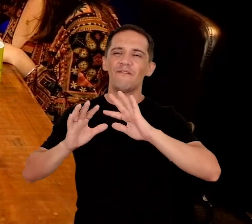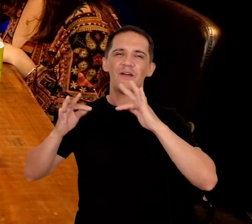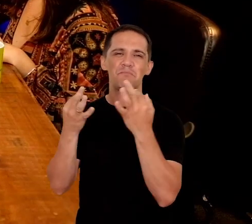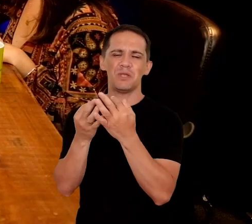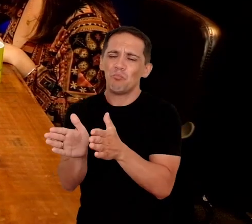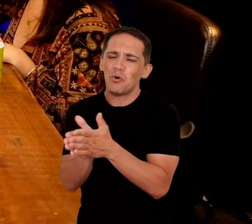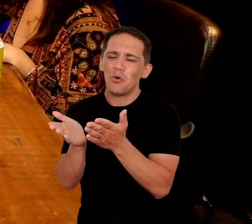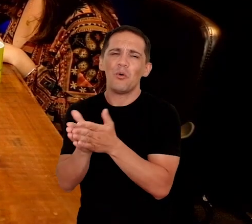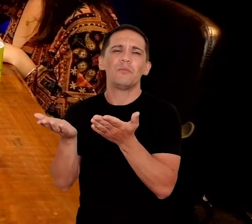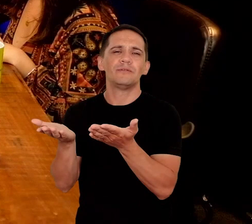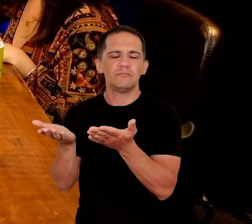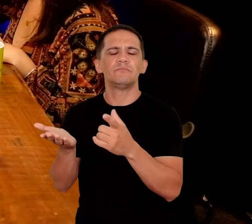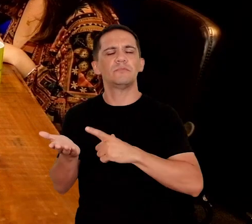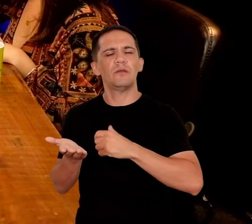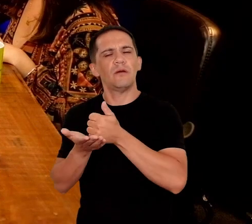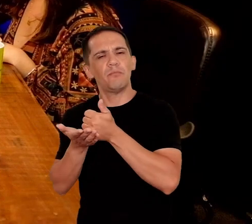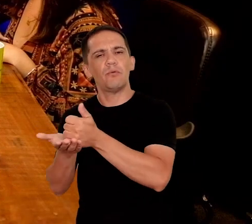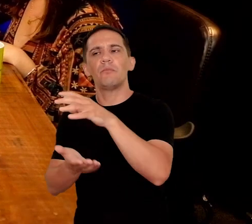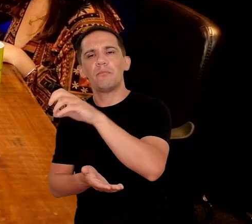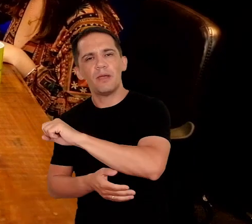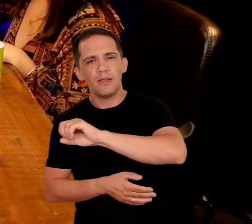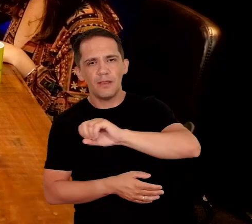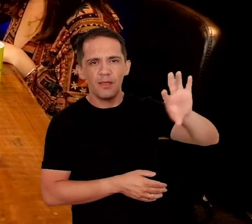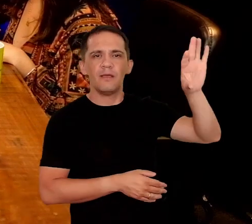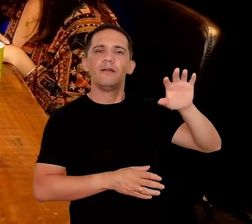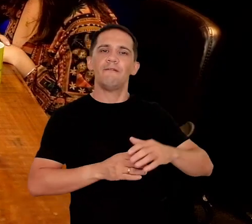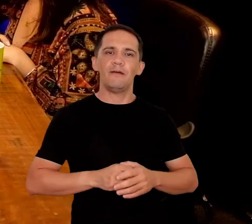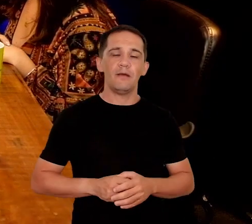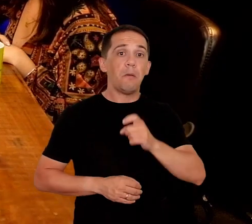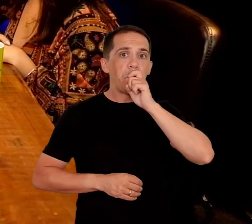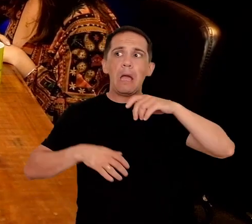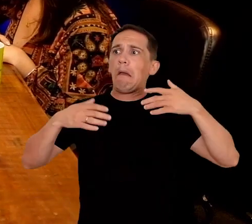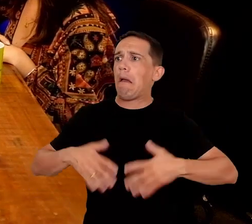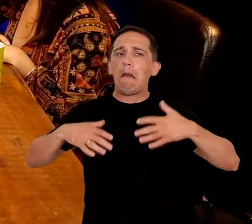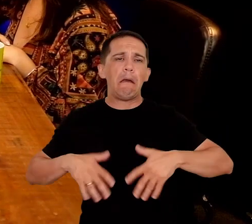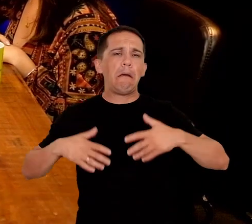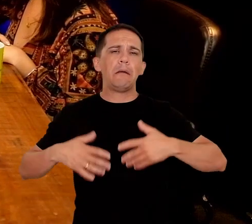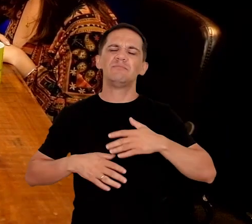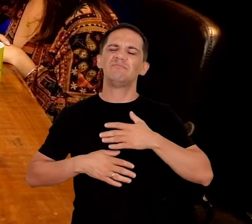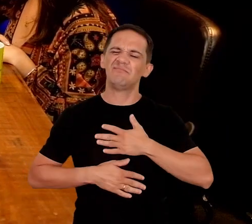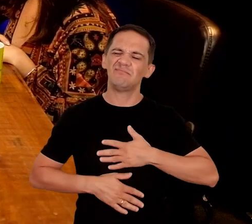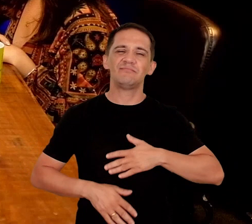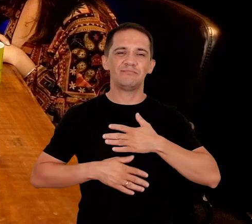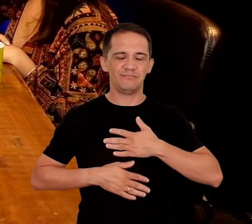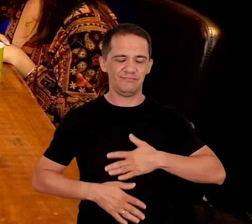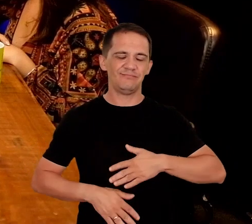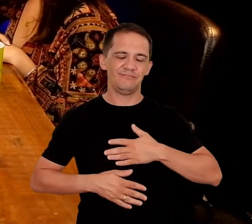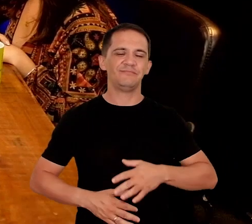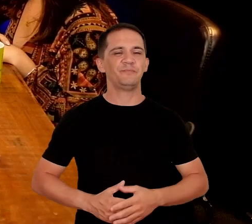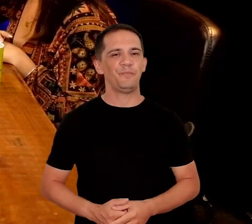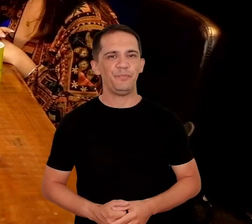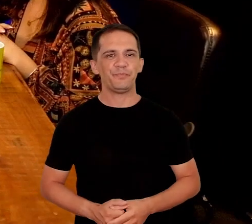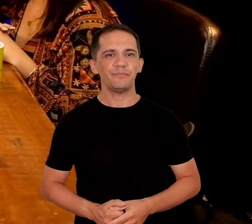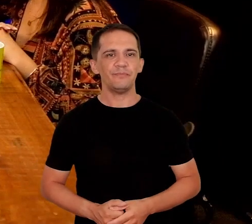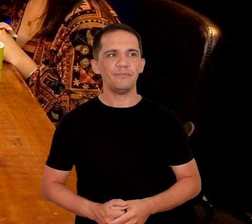de graça. Para quem tem baixa renda, né? Então já justamente ajuda porque as bastante. escolas não são perto, né? Exatamente. Como tu falou. Que legal. Então os pais não precisam se